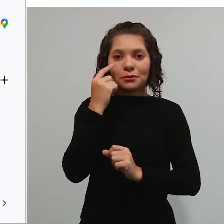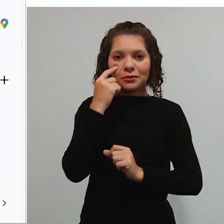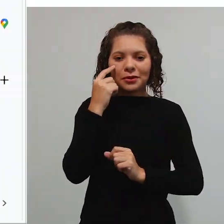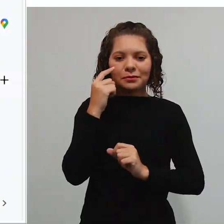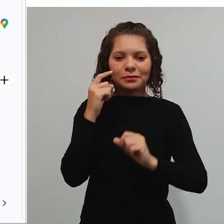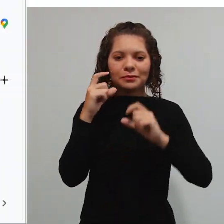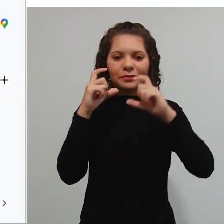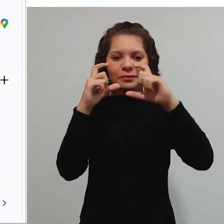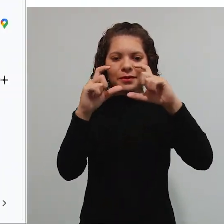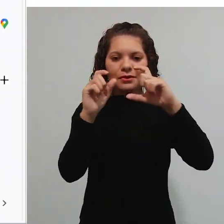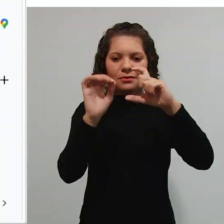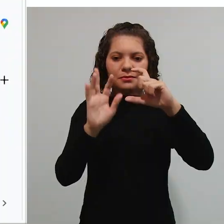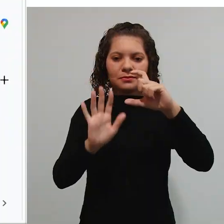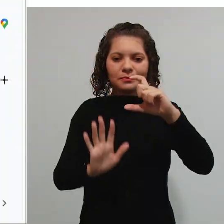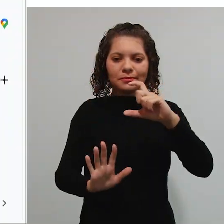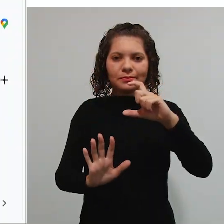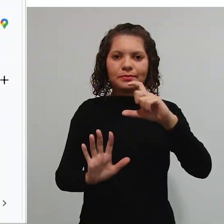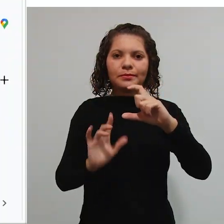menus de